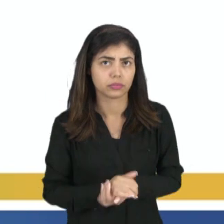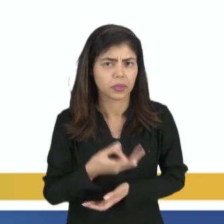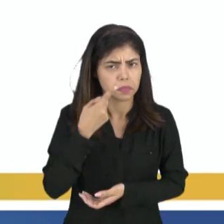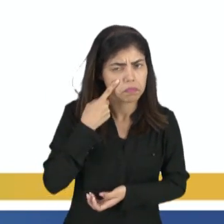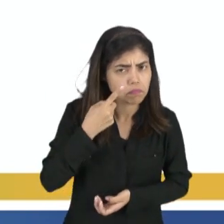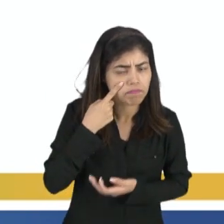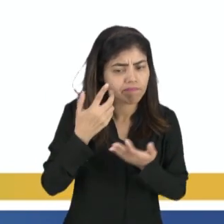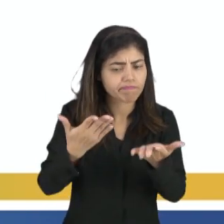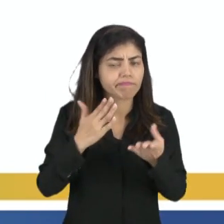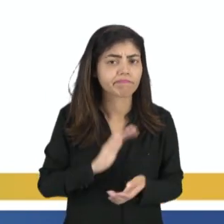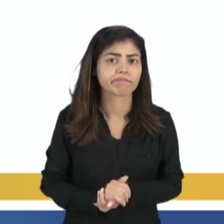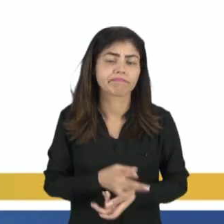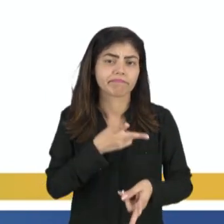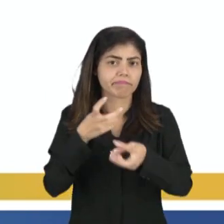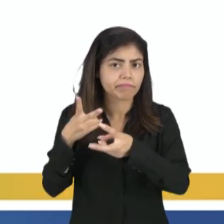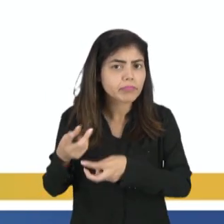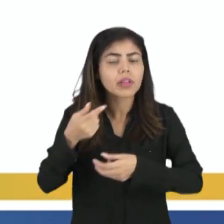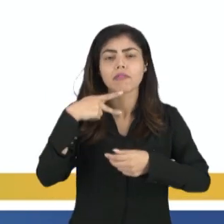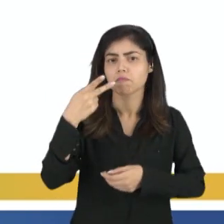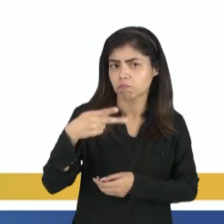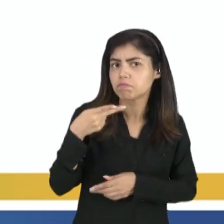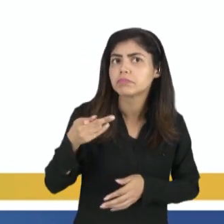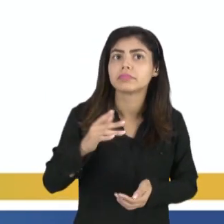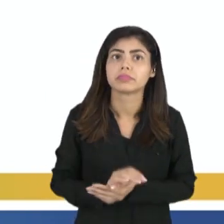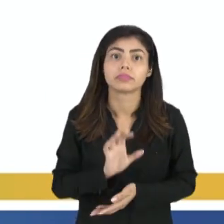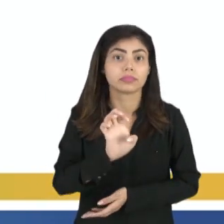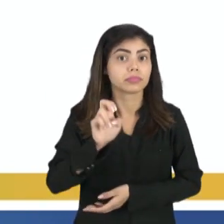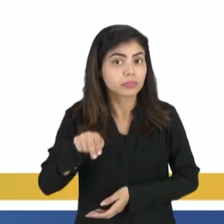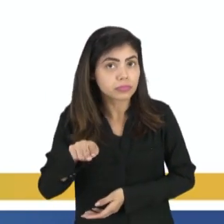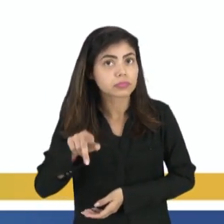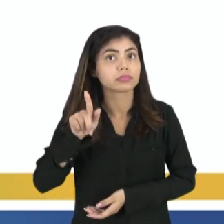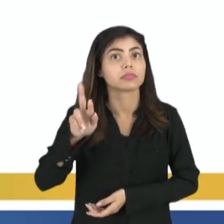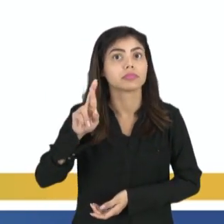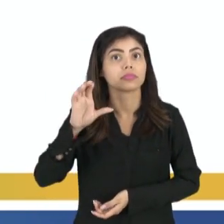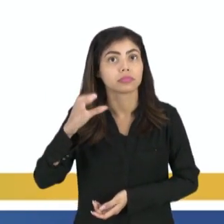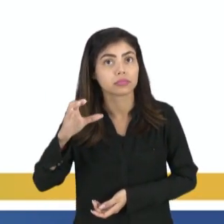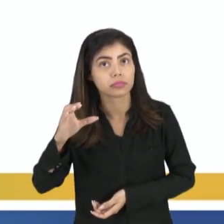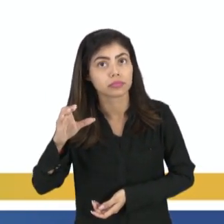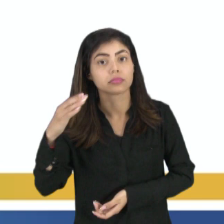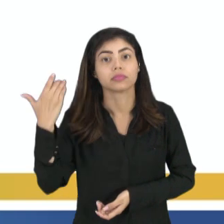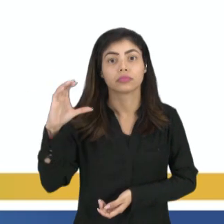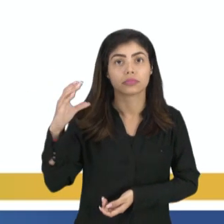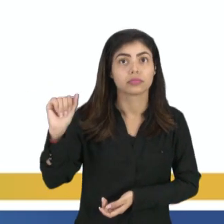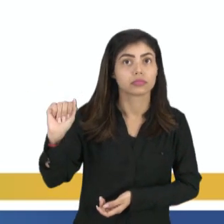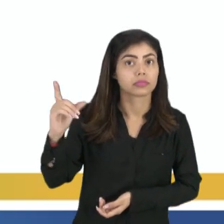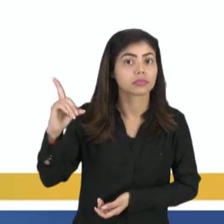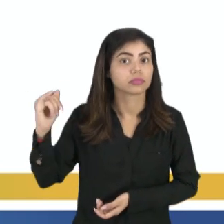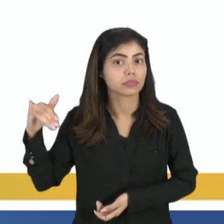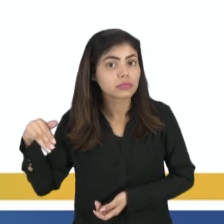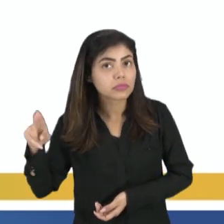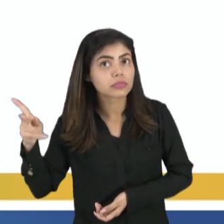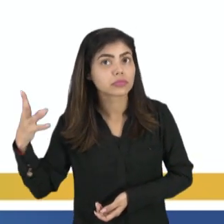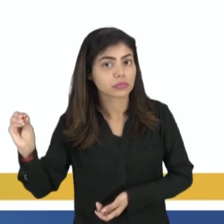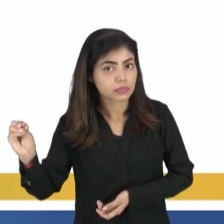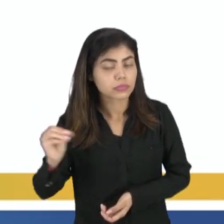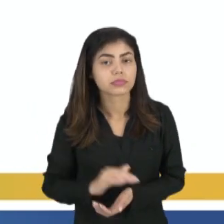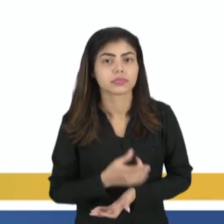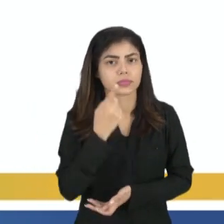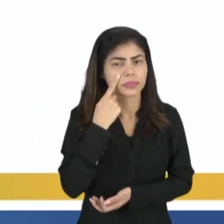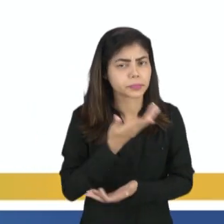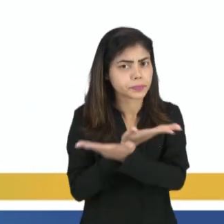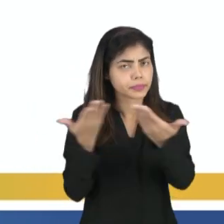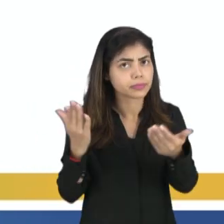vejo observe a pronúncia engraçadinho Vamos separar em sílabas